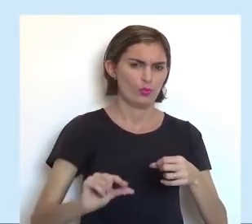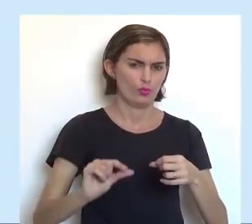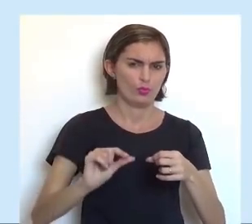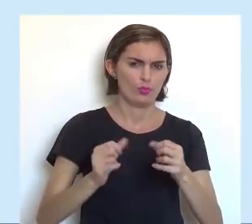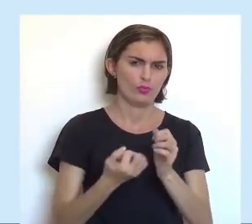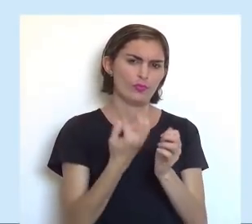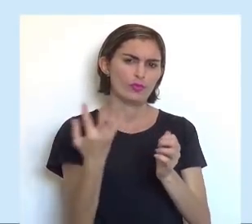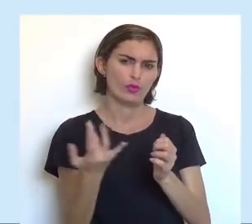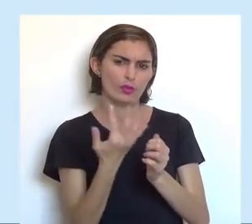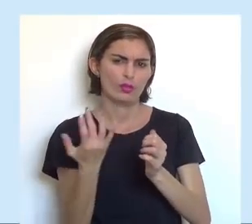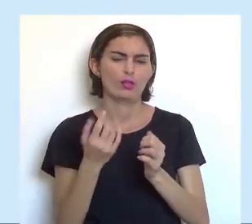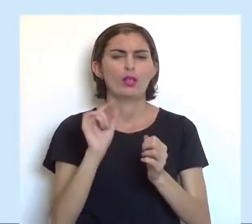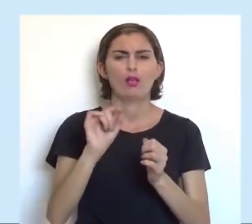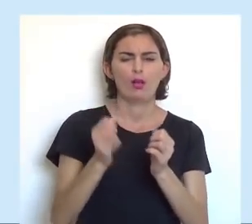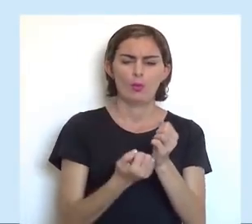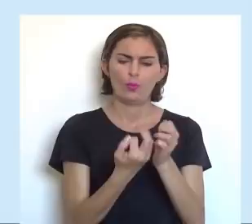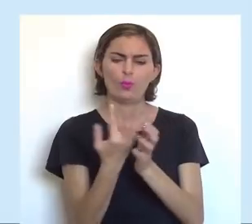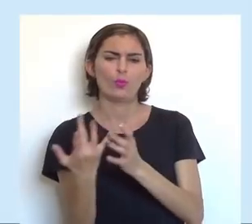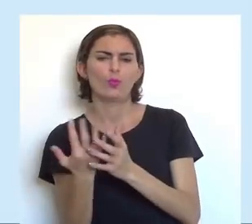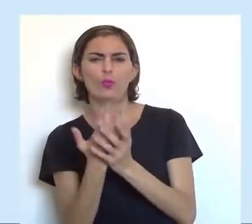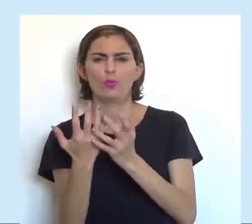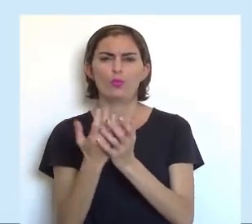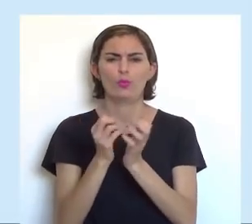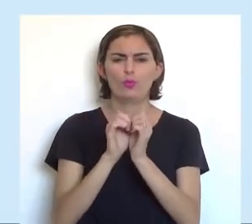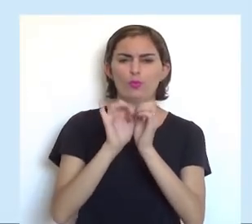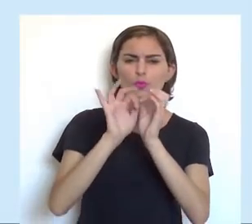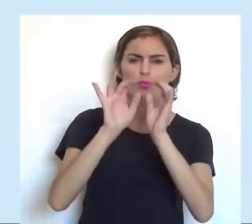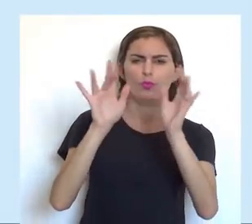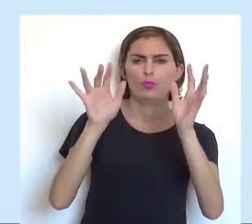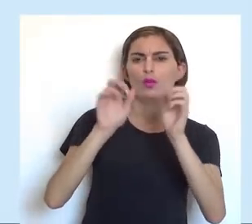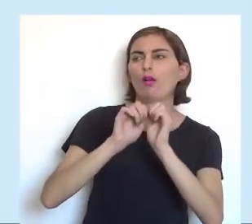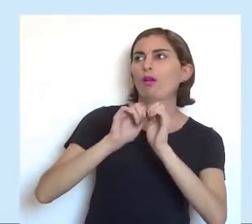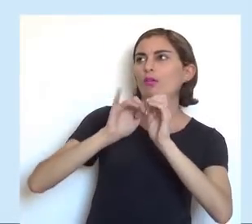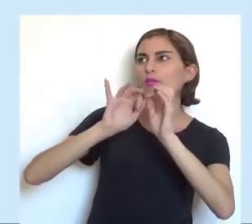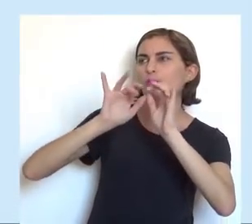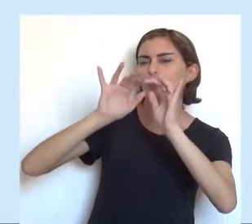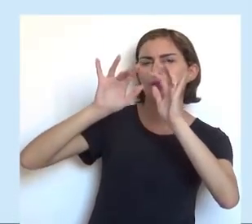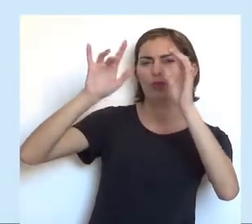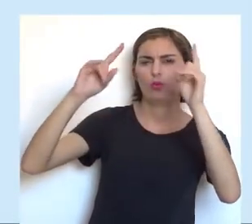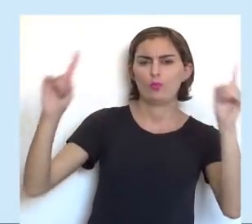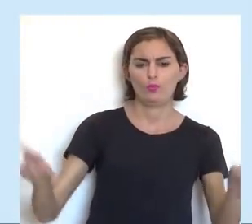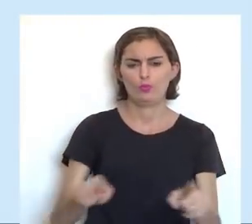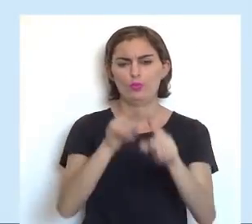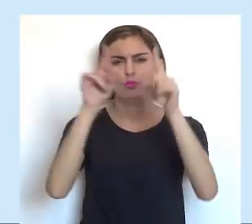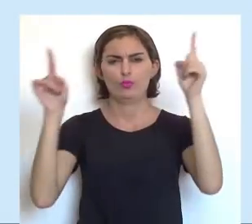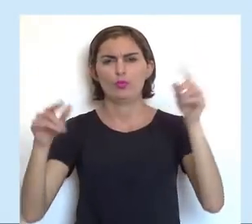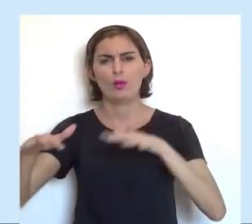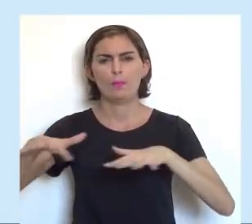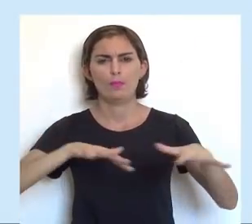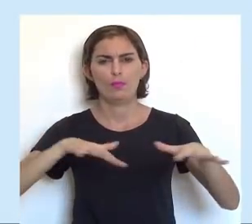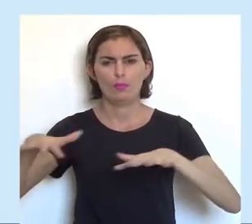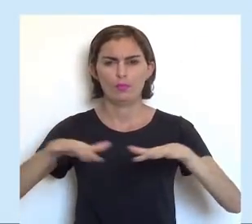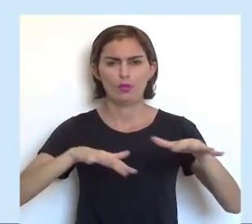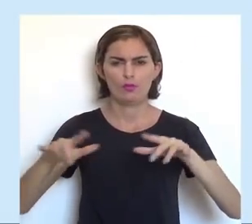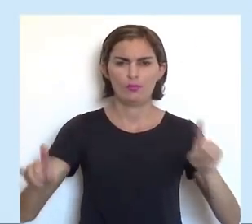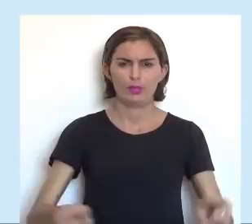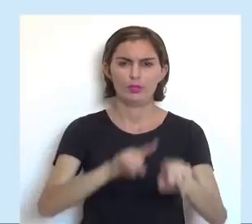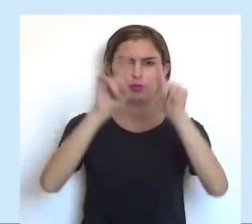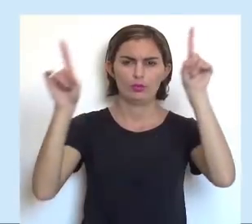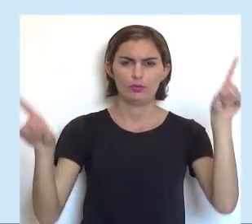de fusão. Esse óleo queima e forma vapores. Esses vapores turbinam, movimentam a